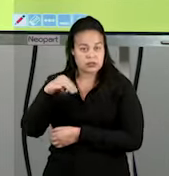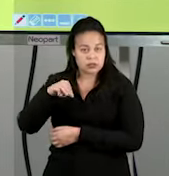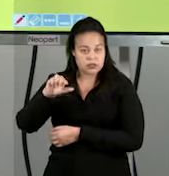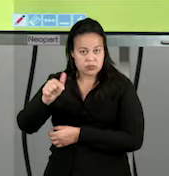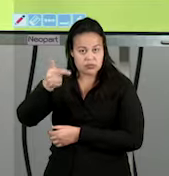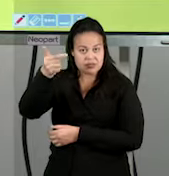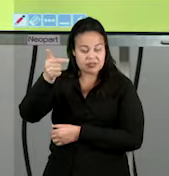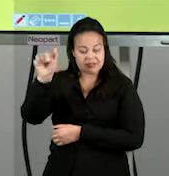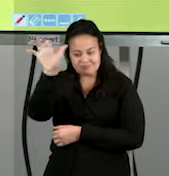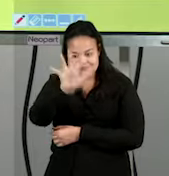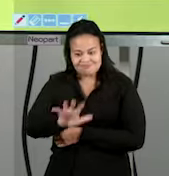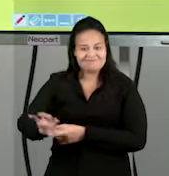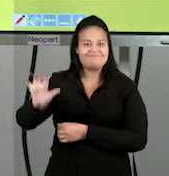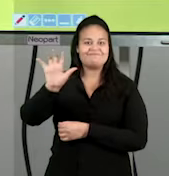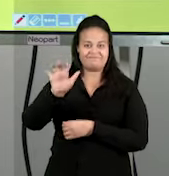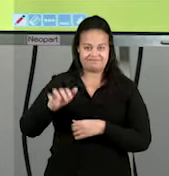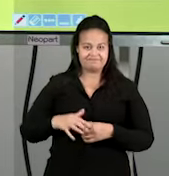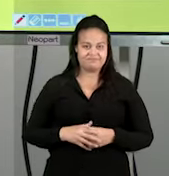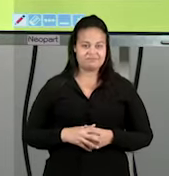área, ok?